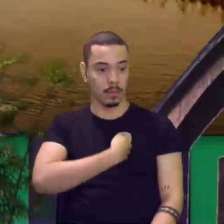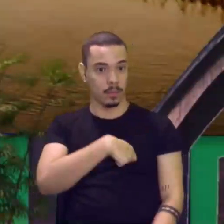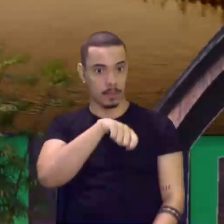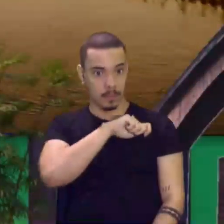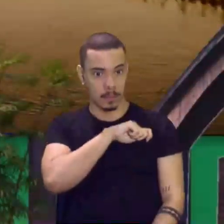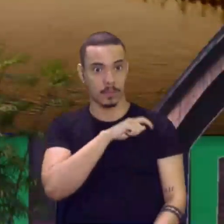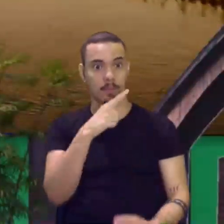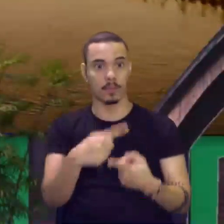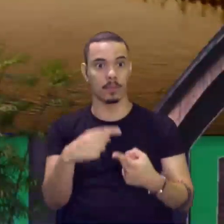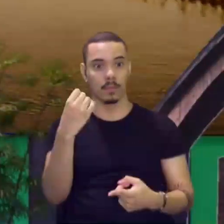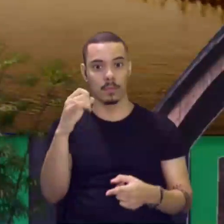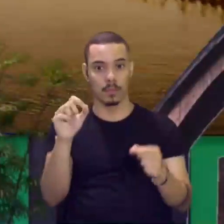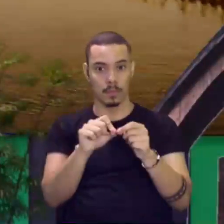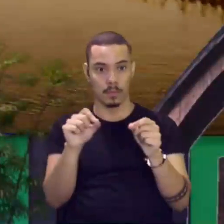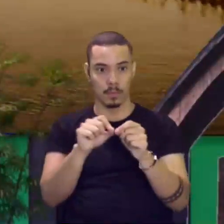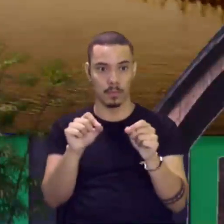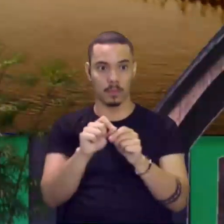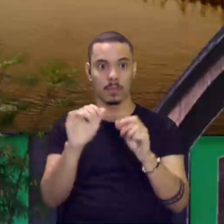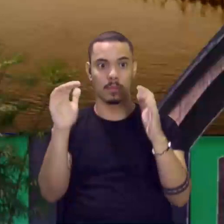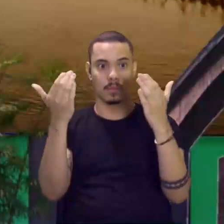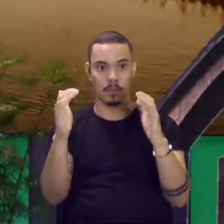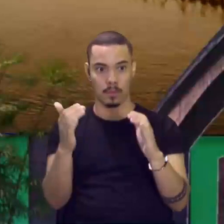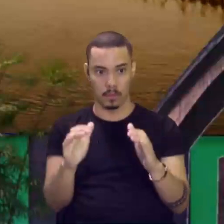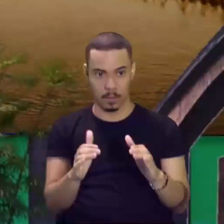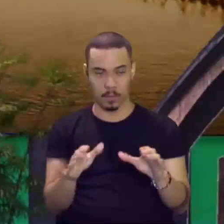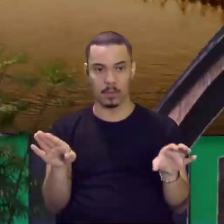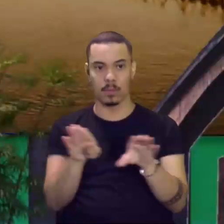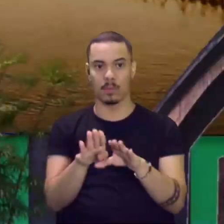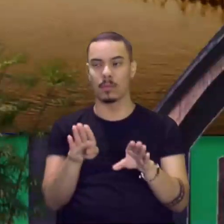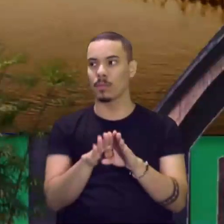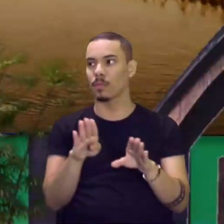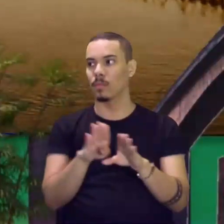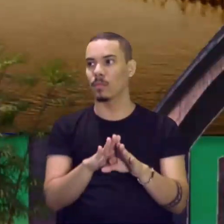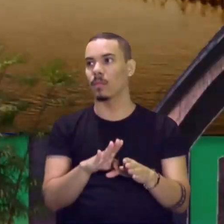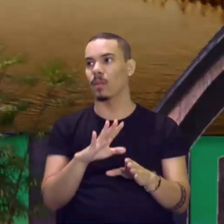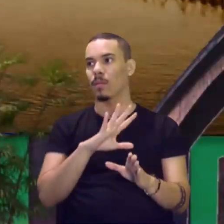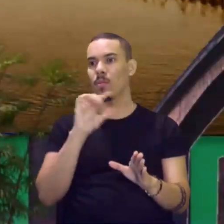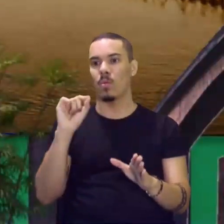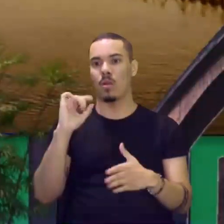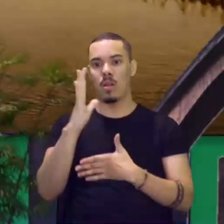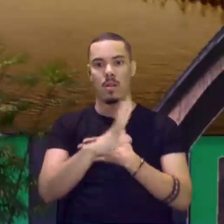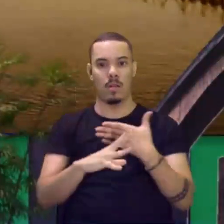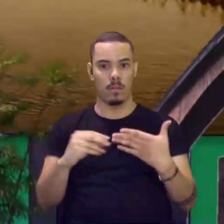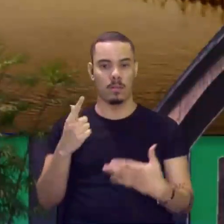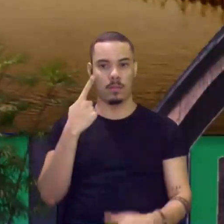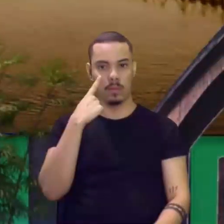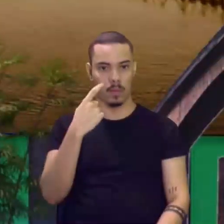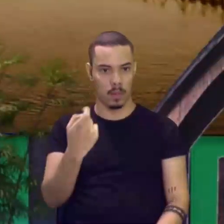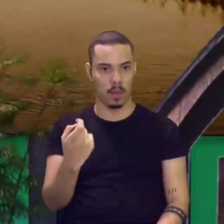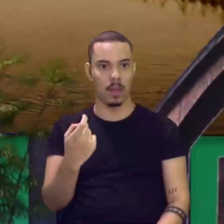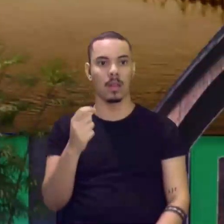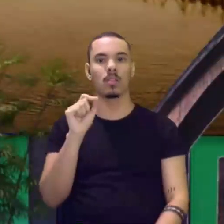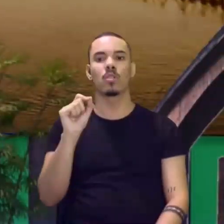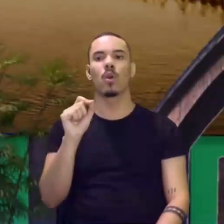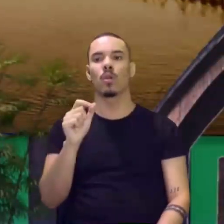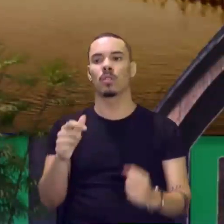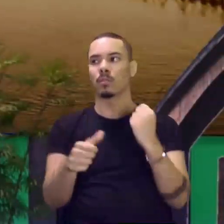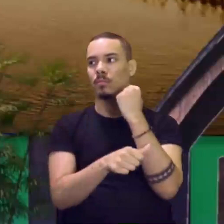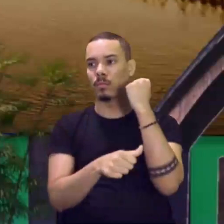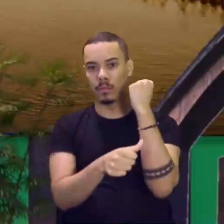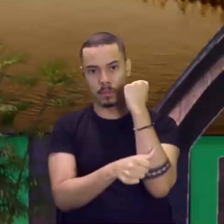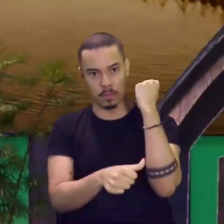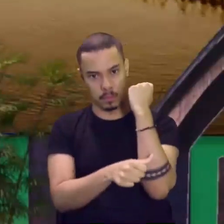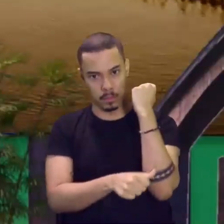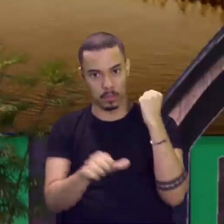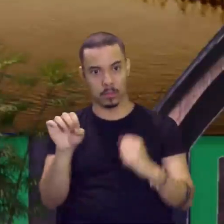fizer uma análise de ocupação das regiões do Brasil, até a Amazônia foi alvo de interesse no ciclo da borracha, outro ciclo da cafeteria. Sempre houve questão de